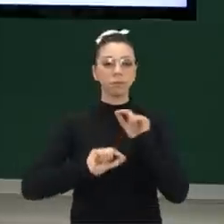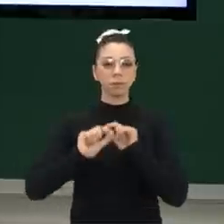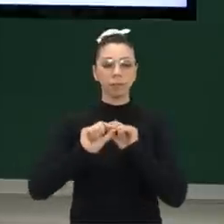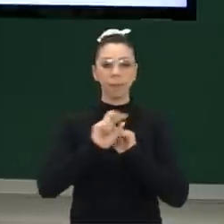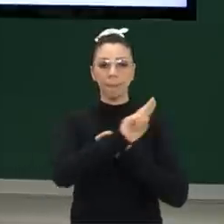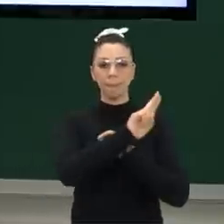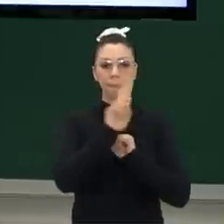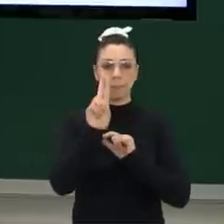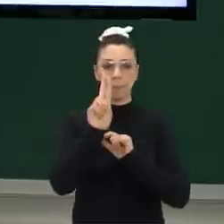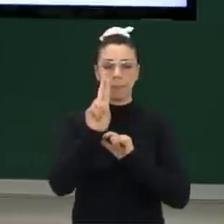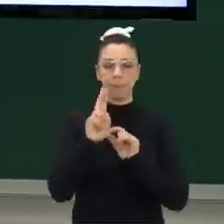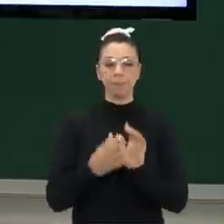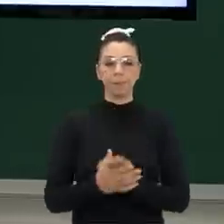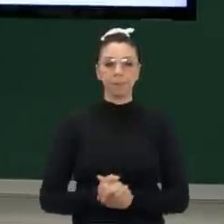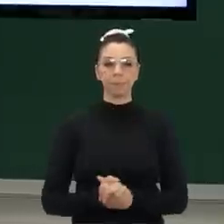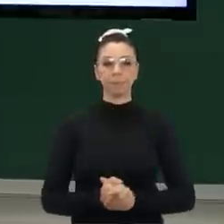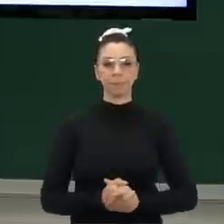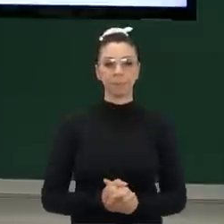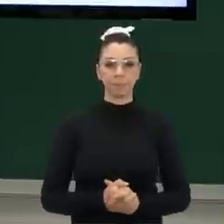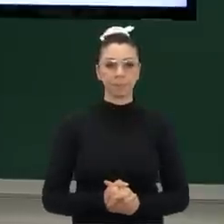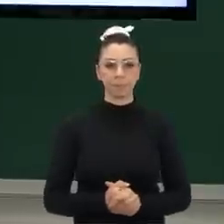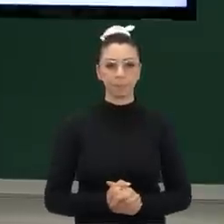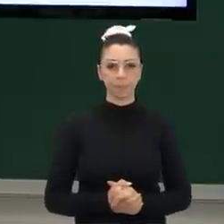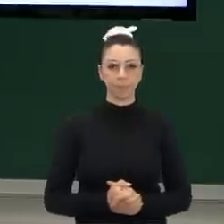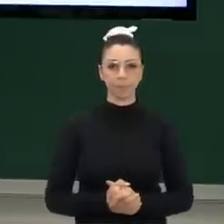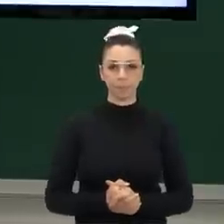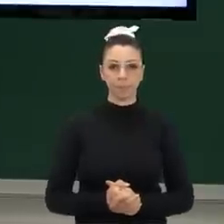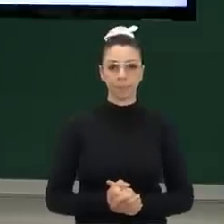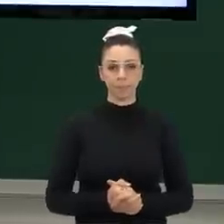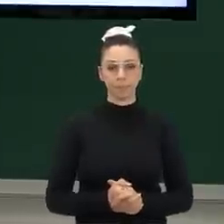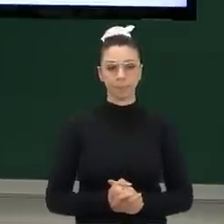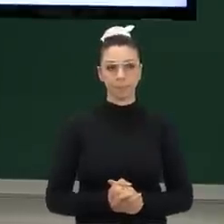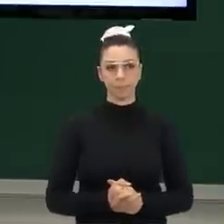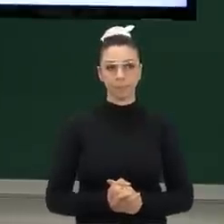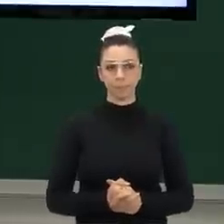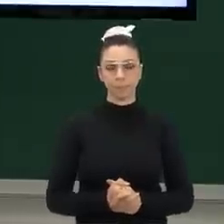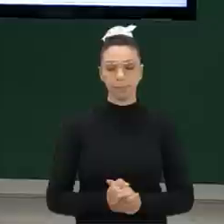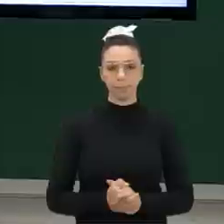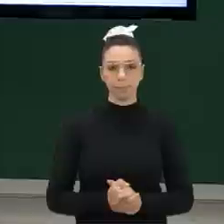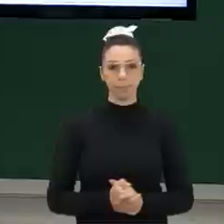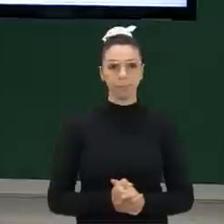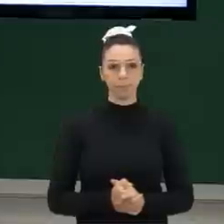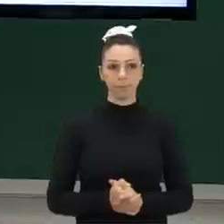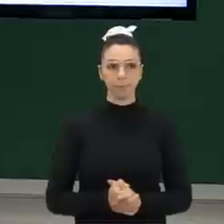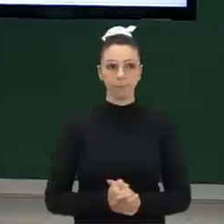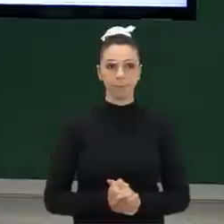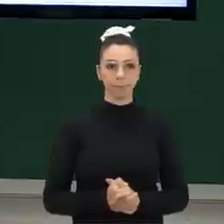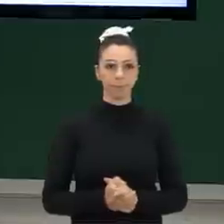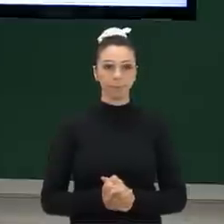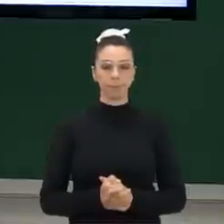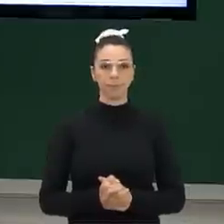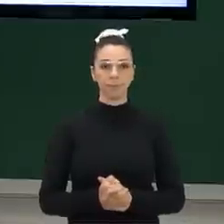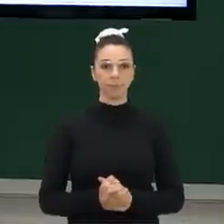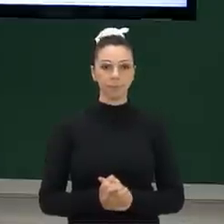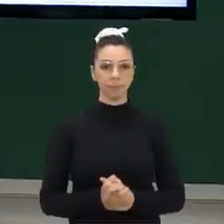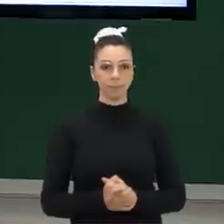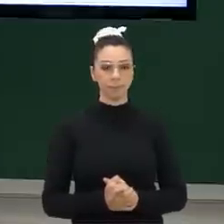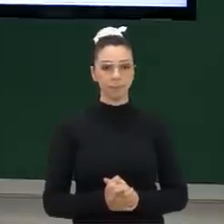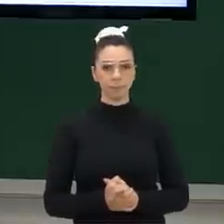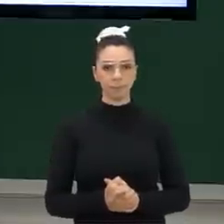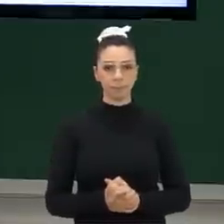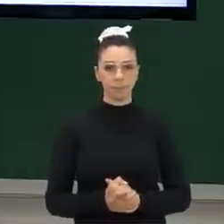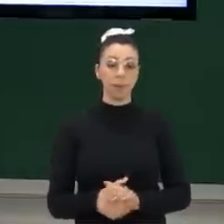Chimney, a chaminé, balcony, a sacada e attic, o